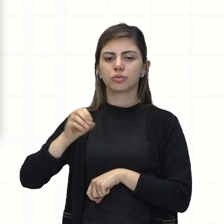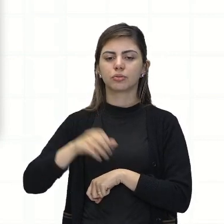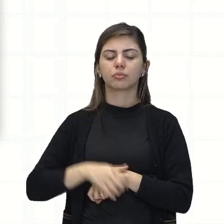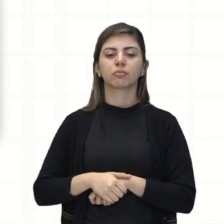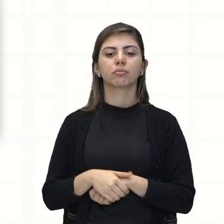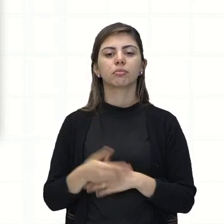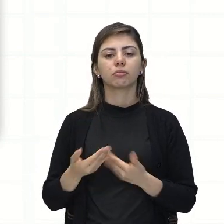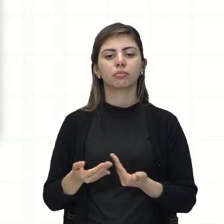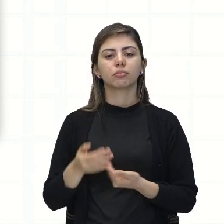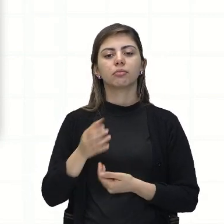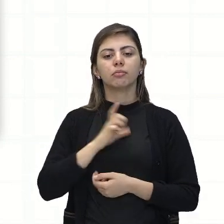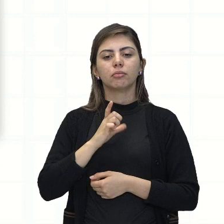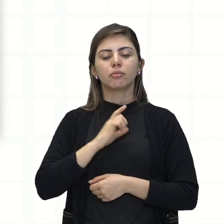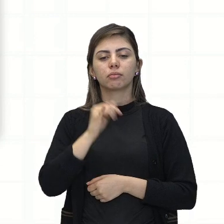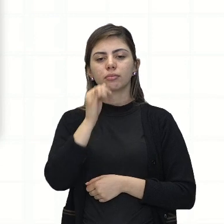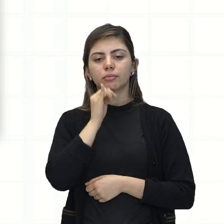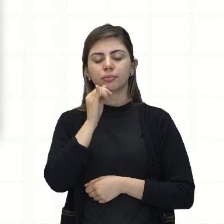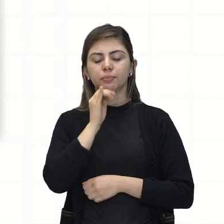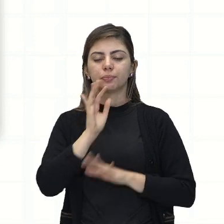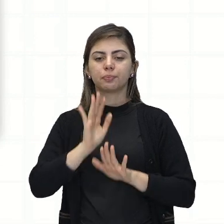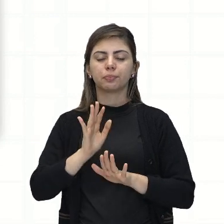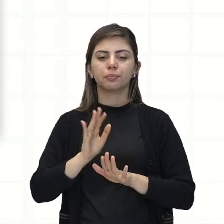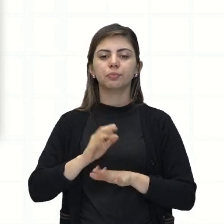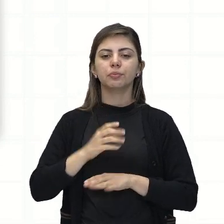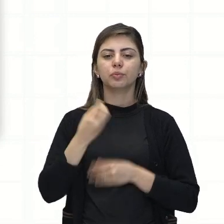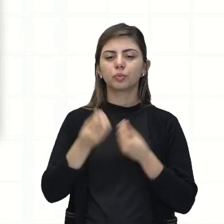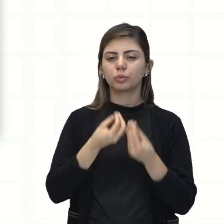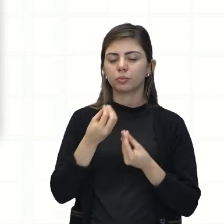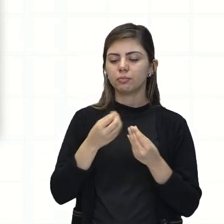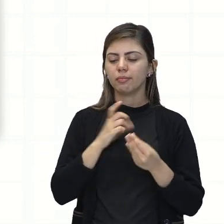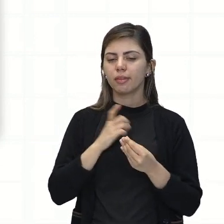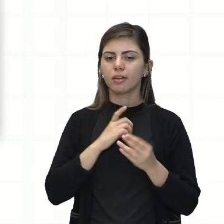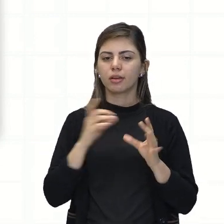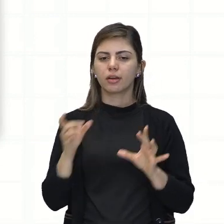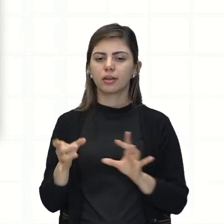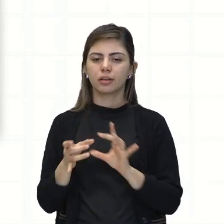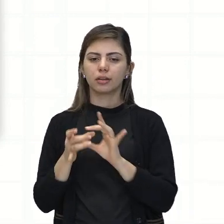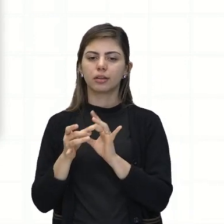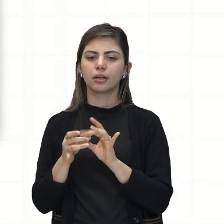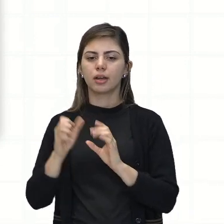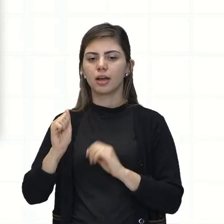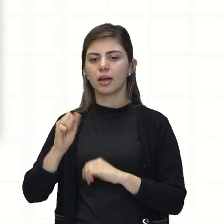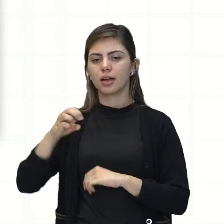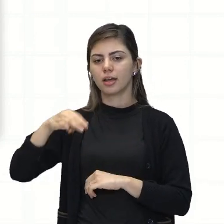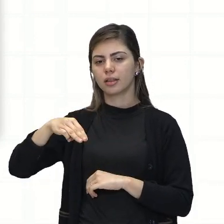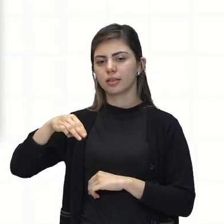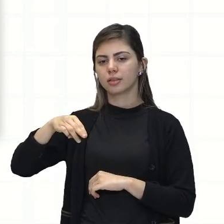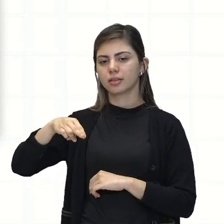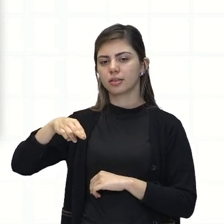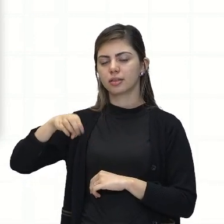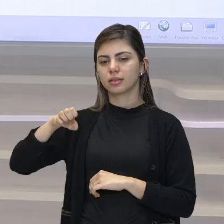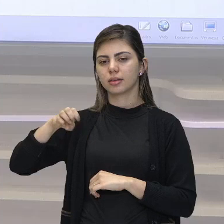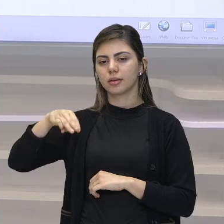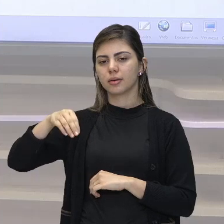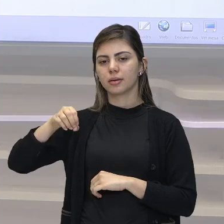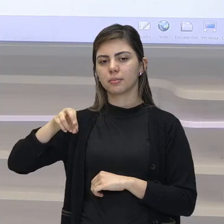de protocooperação quando ele está ligado à anêmona, né?